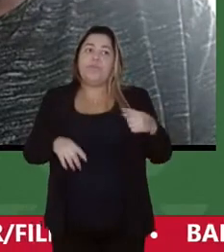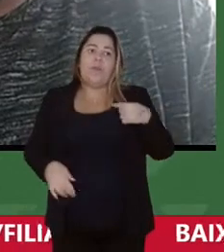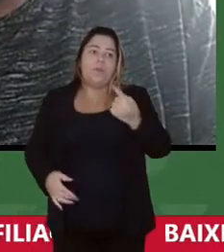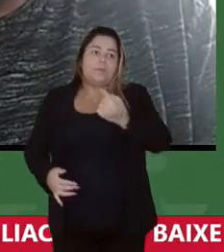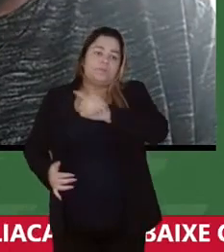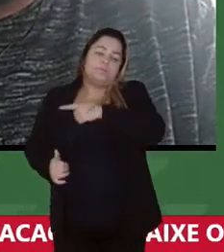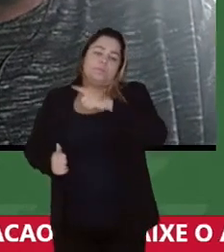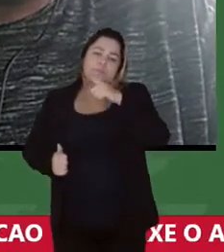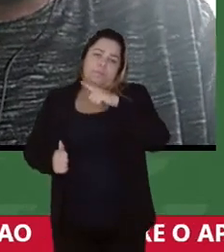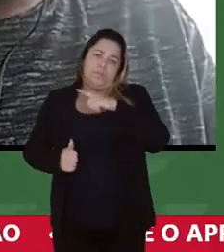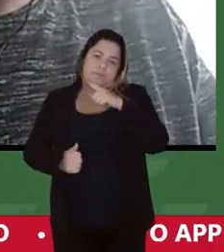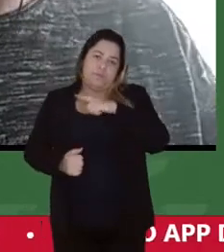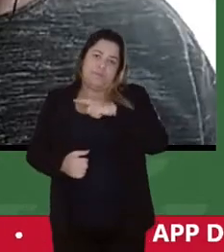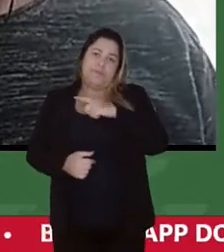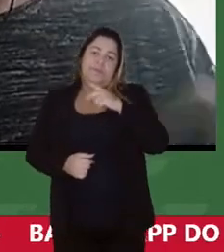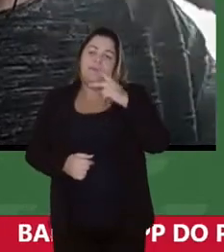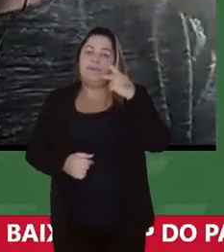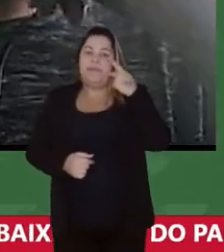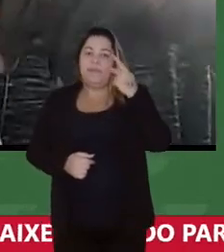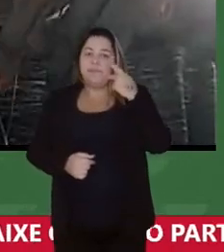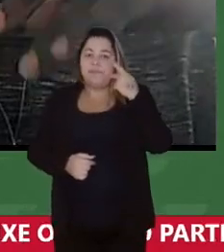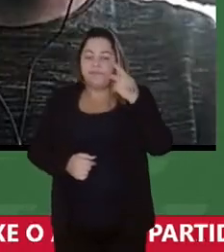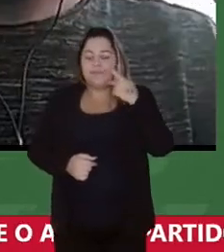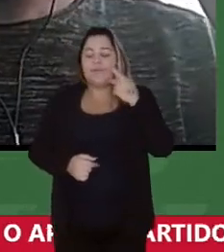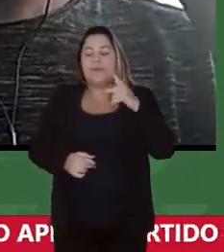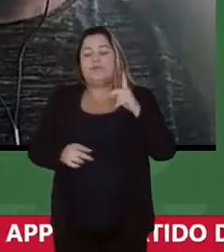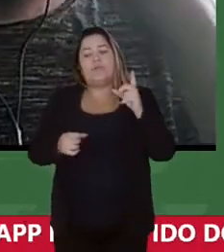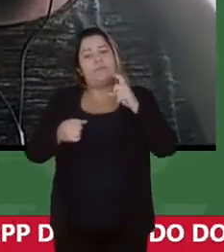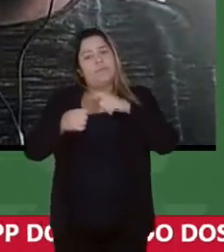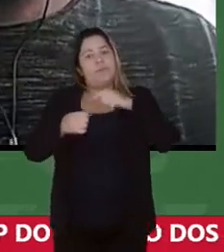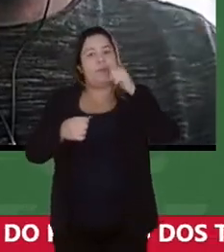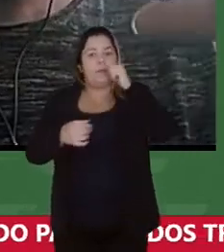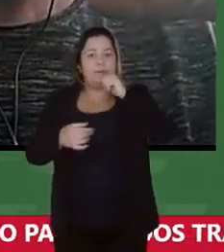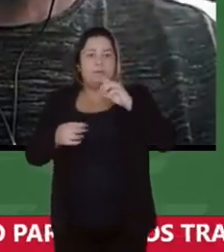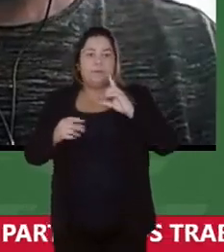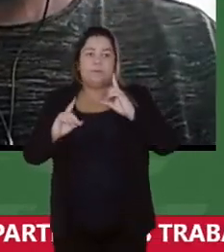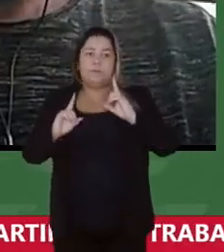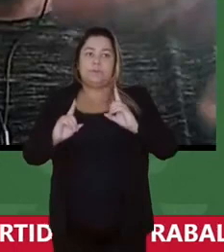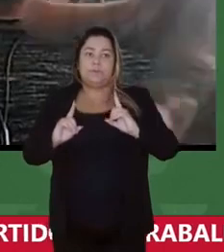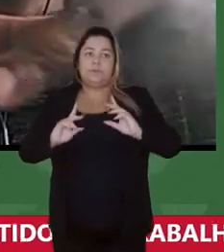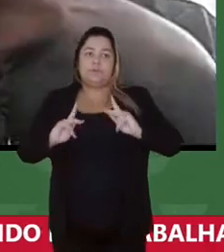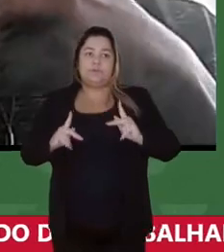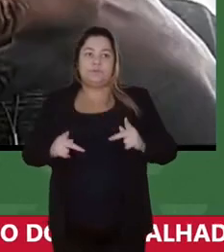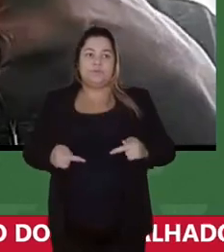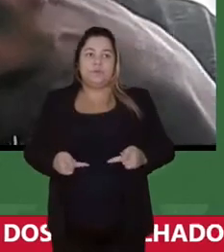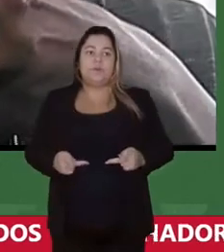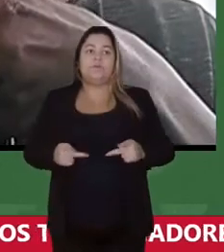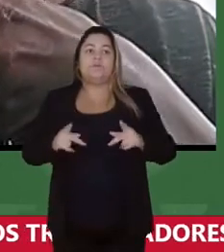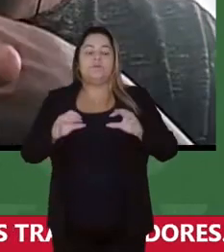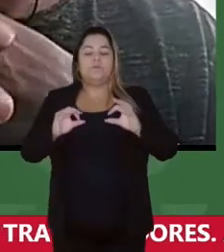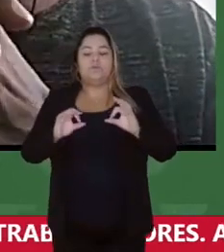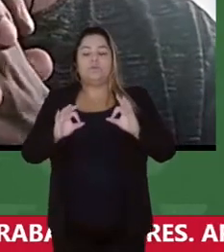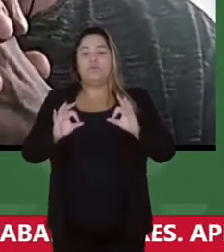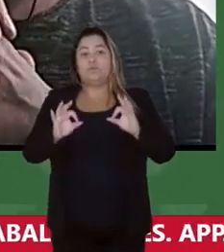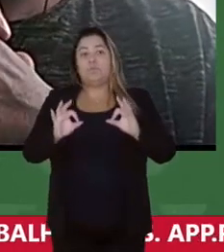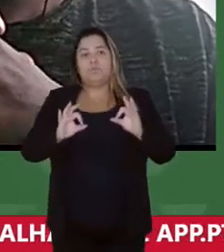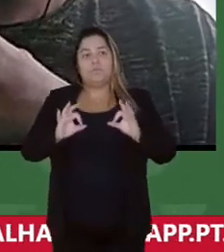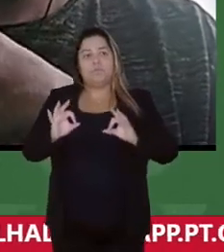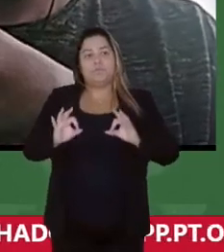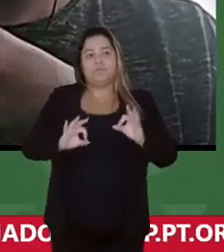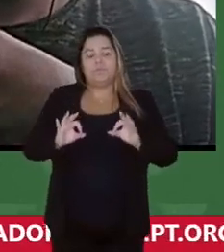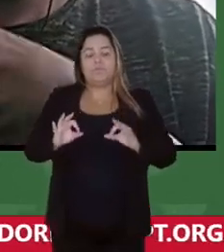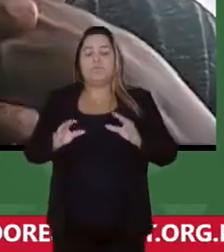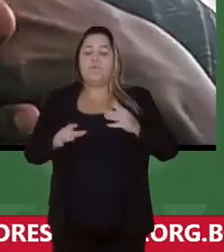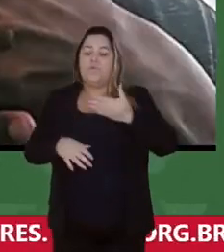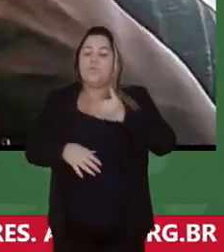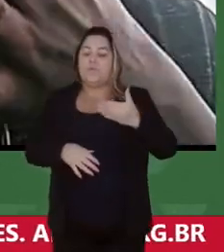políticas até então voltadas para as mulheres, direitos humanos, né, algum tipo de organismo no governo federal, mas